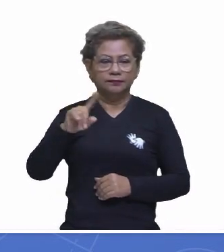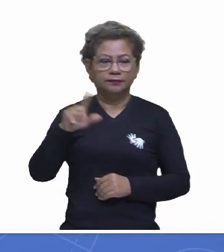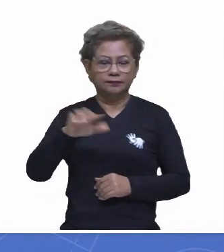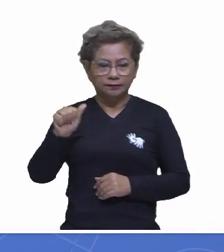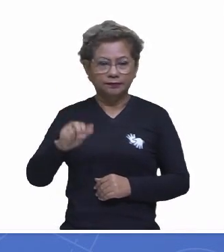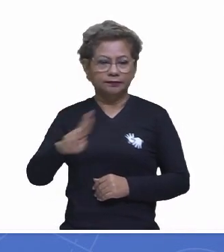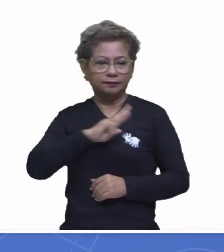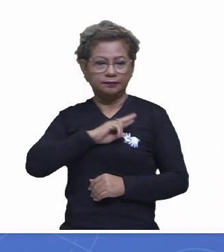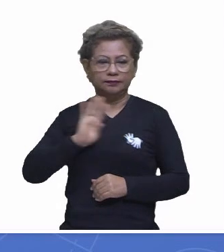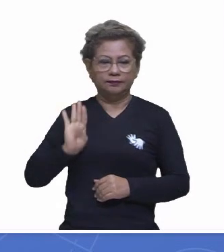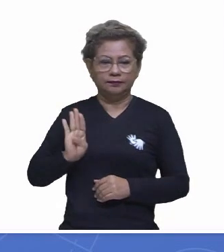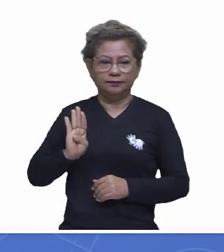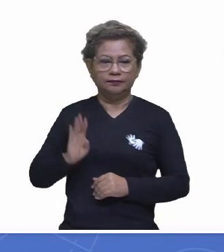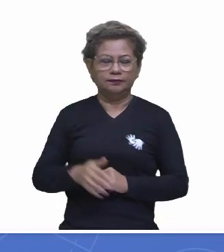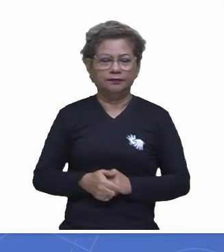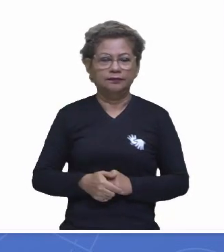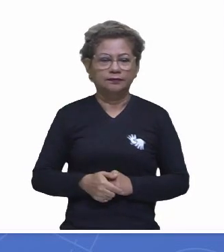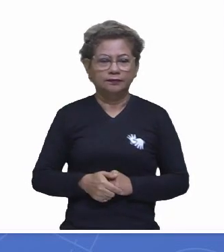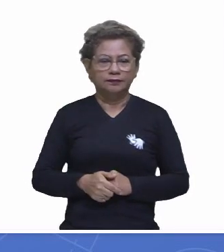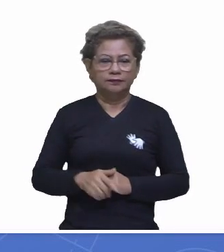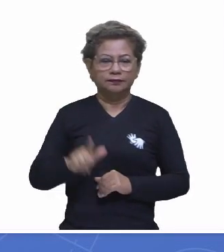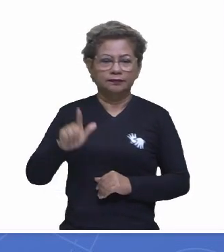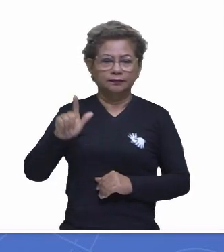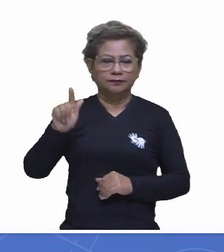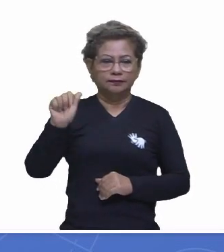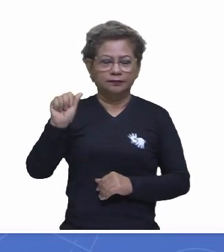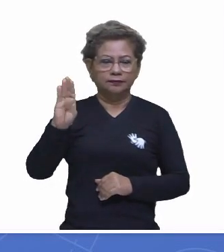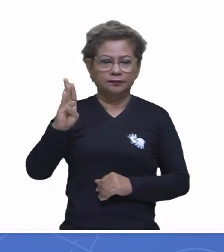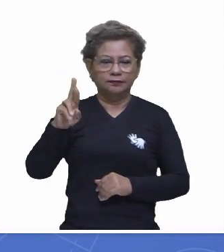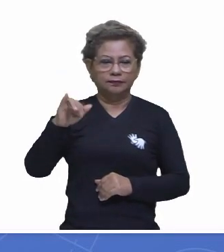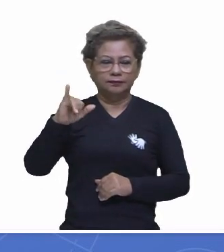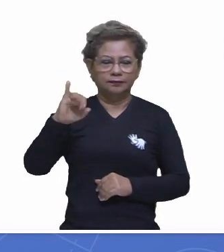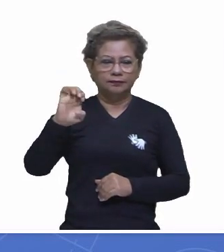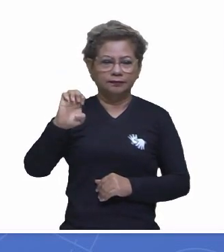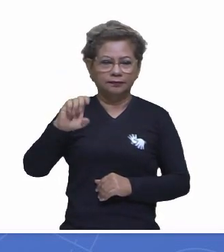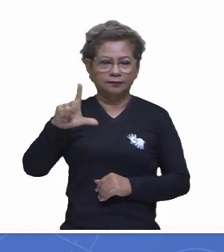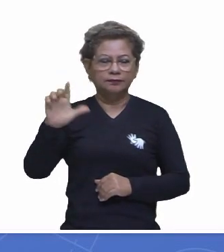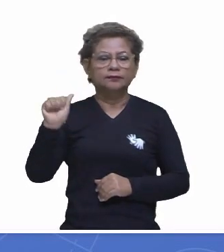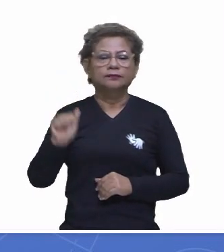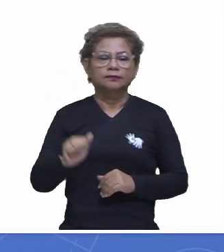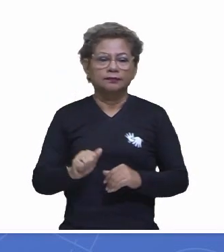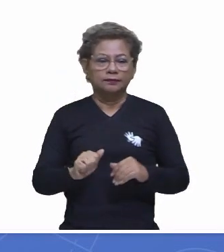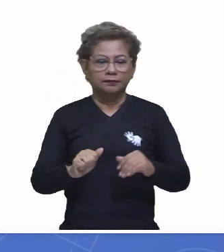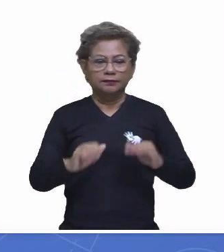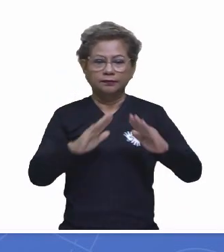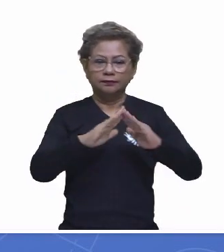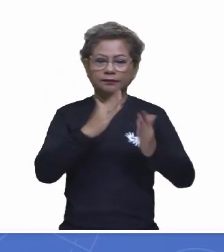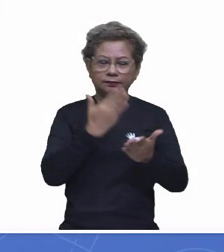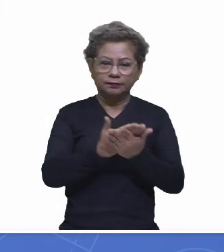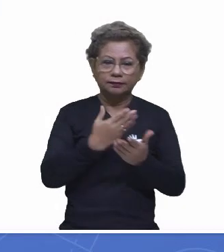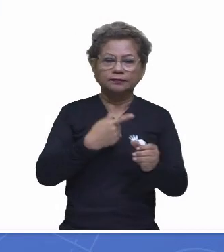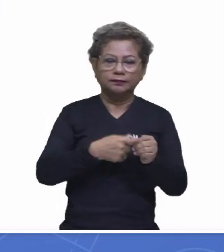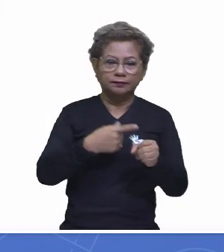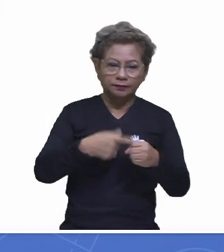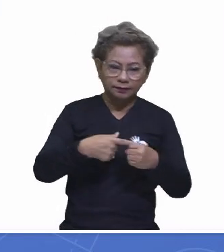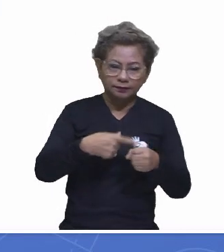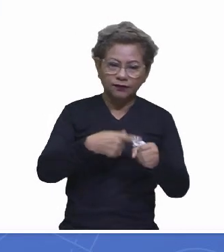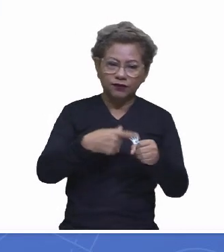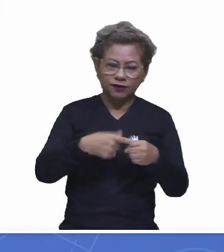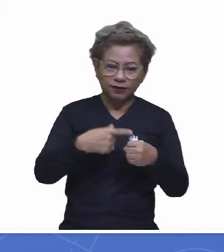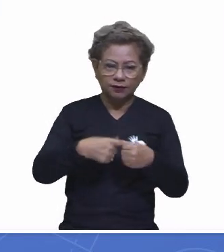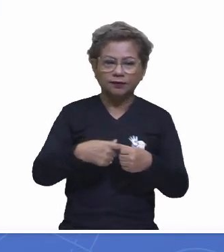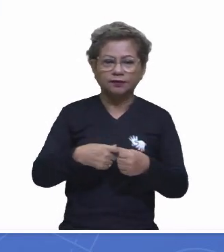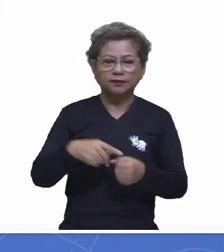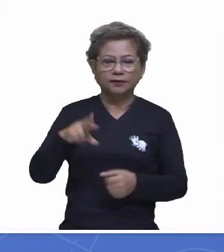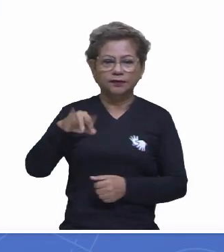B. Vamos lá, Gabriele, dizendo que é a letra B da Escola Estadual Rio Preto da Eva. O pessoal de Rio Preto da Eva está